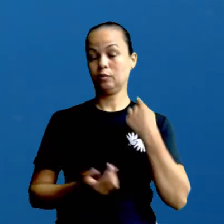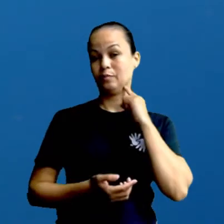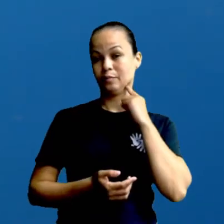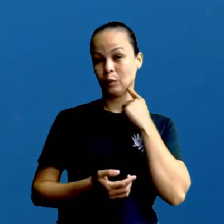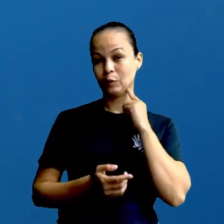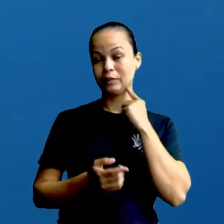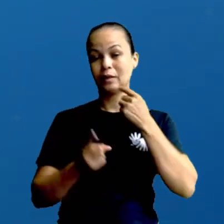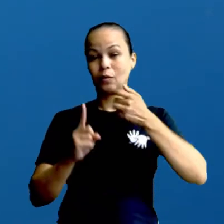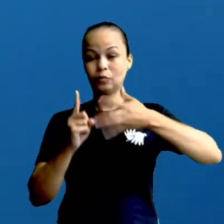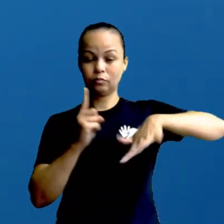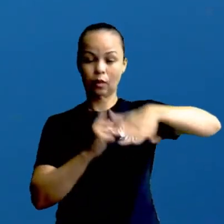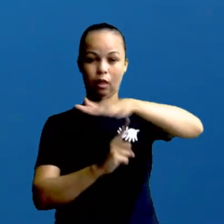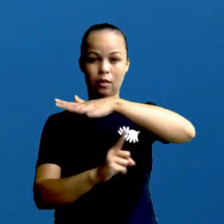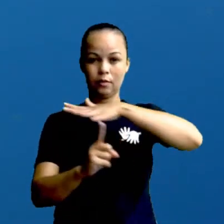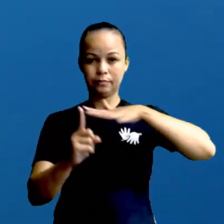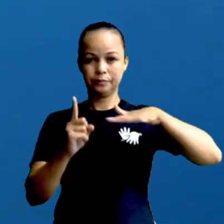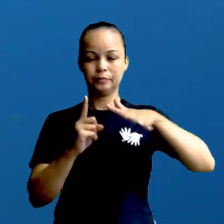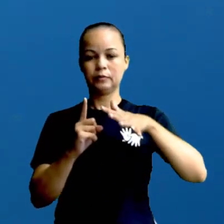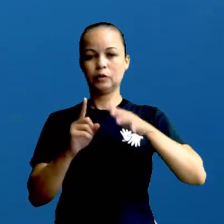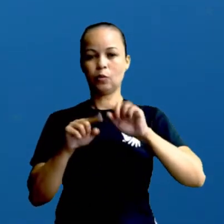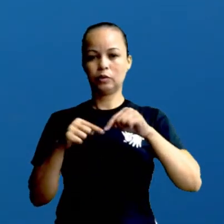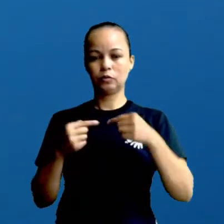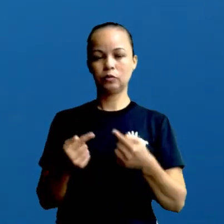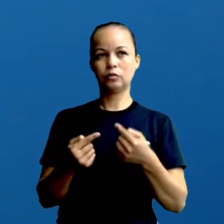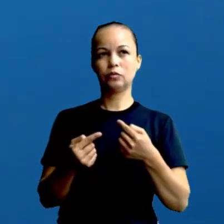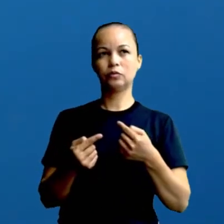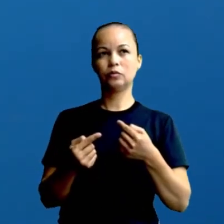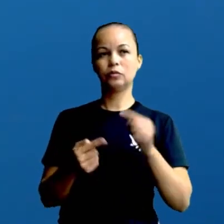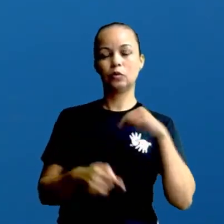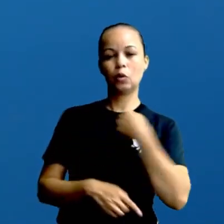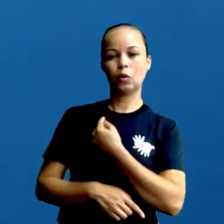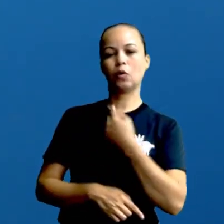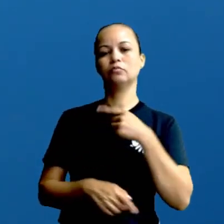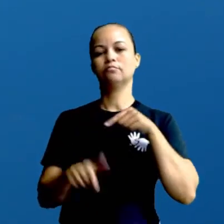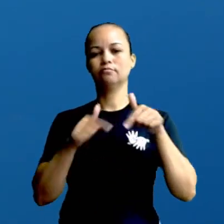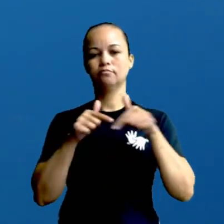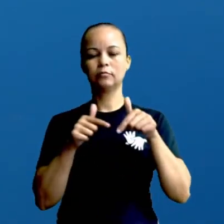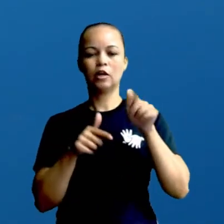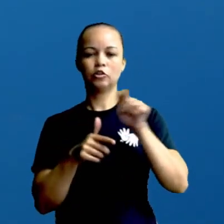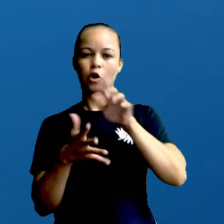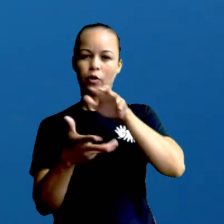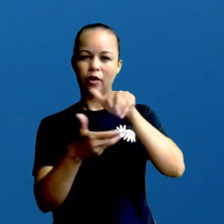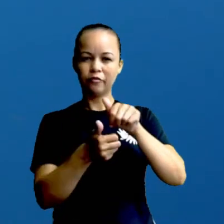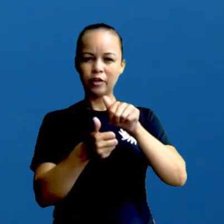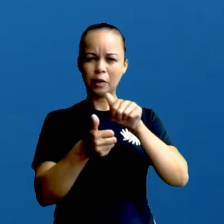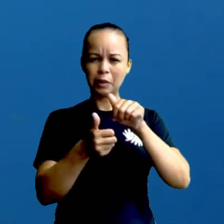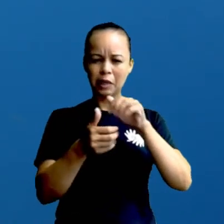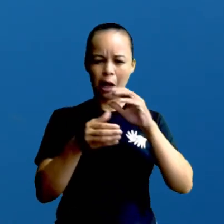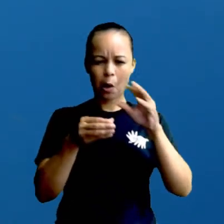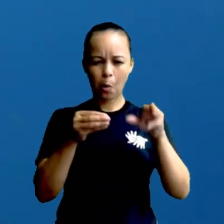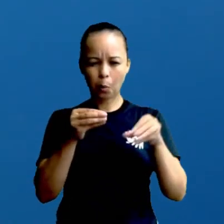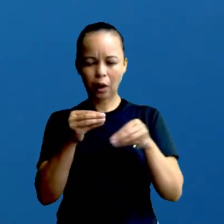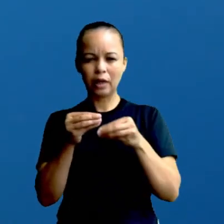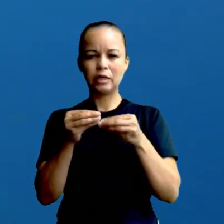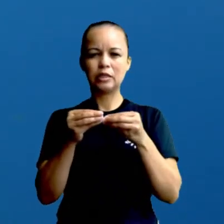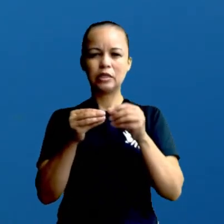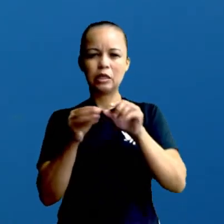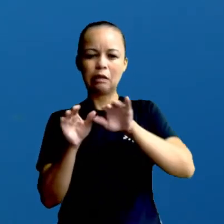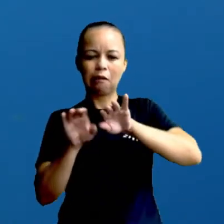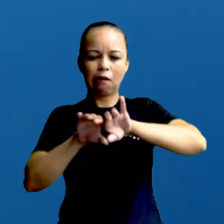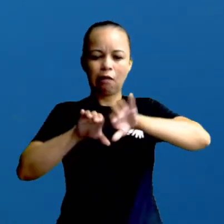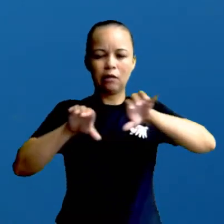do meio ambiente, quando a gente trabalha a geografia, a gente pensa que uma coisa é isolada, mas não é. Tudo